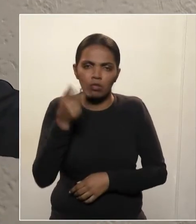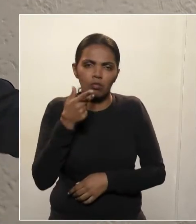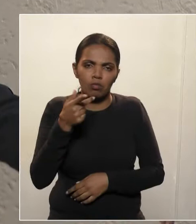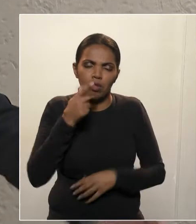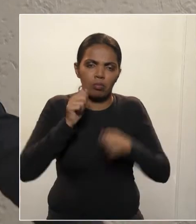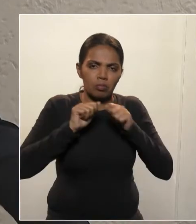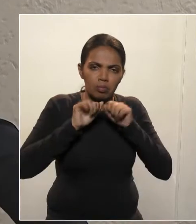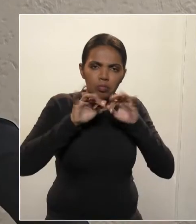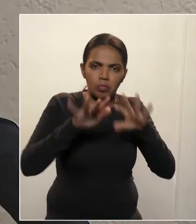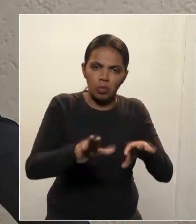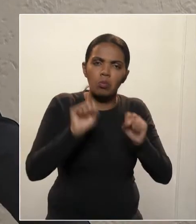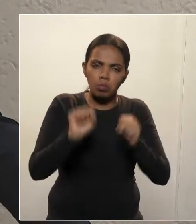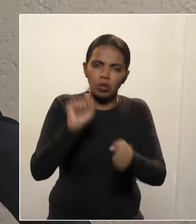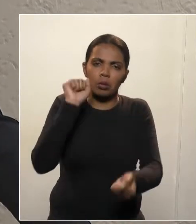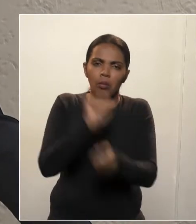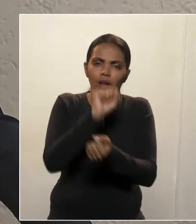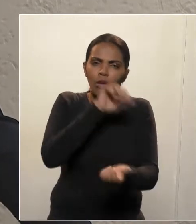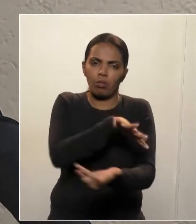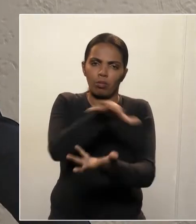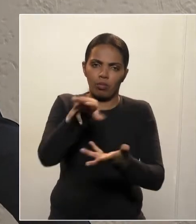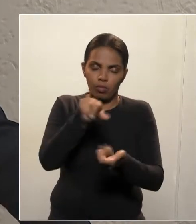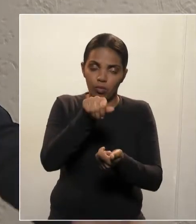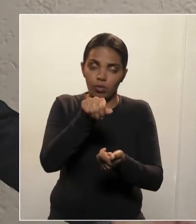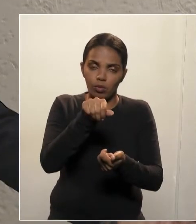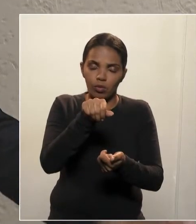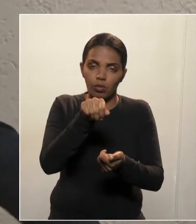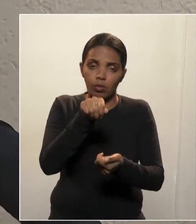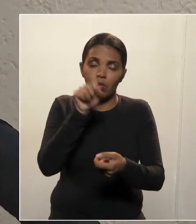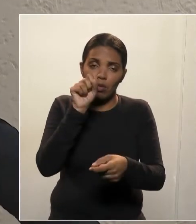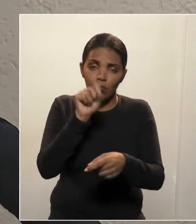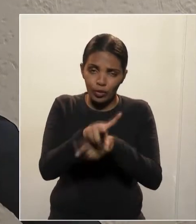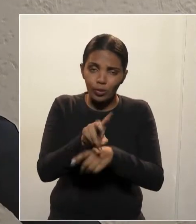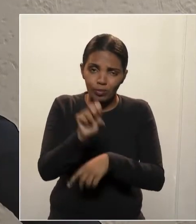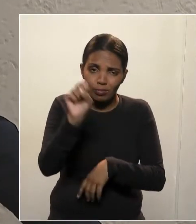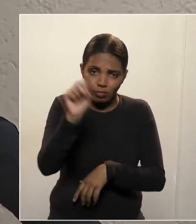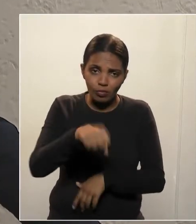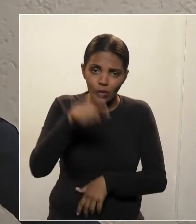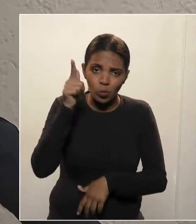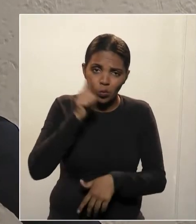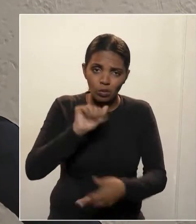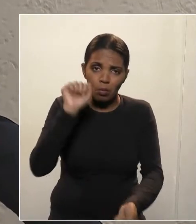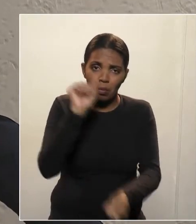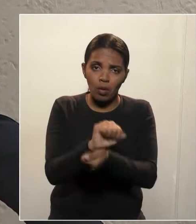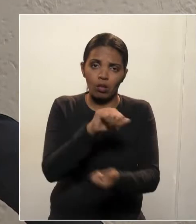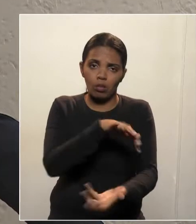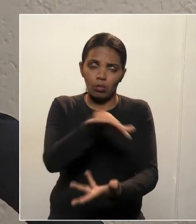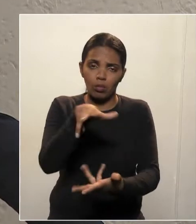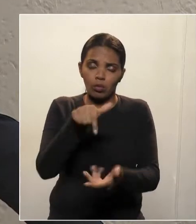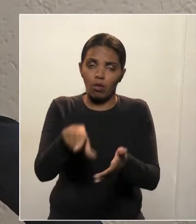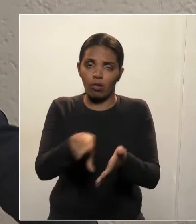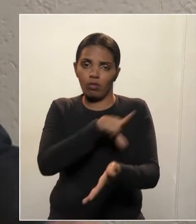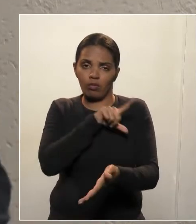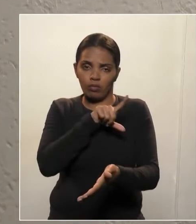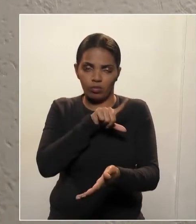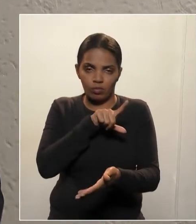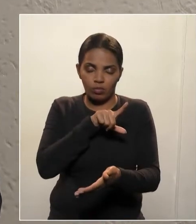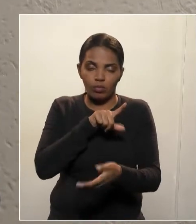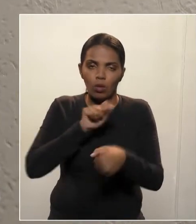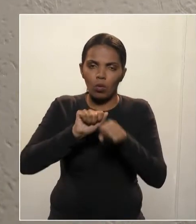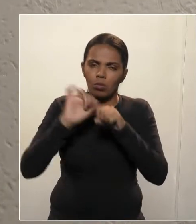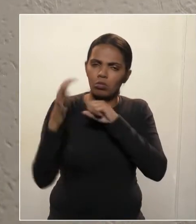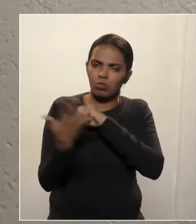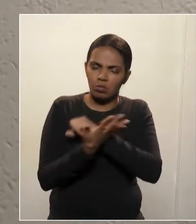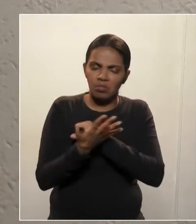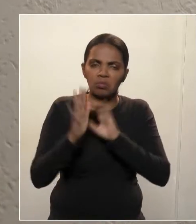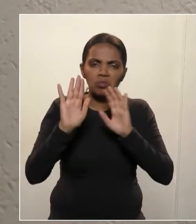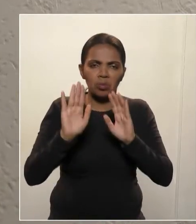vírus poderia parar o mundo, o vírus praticamente parou o mundo, por antecipação. O coronavírus monopoliza